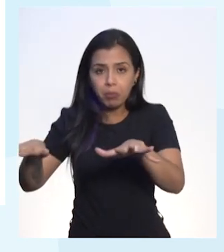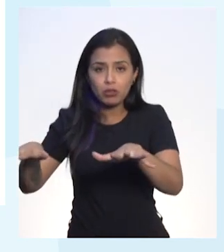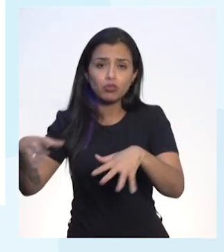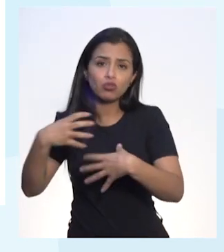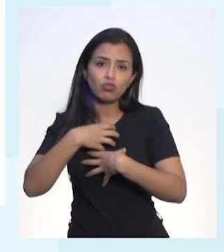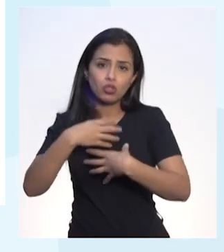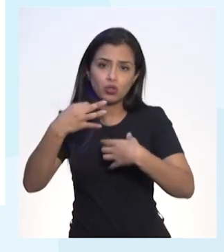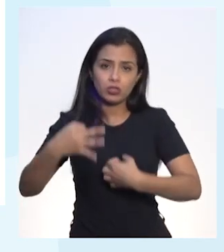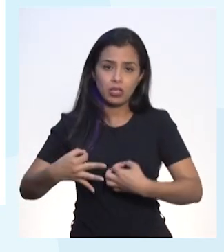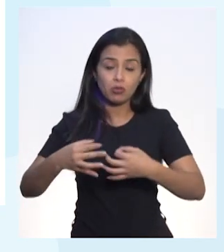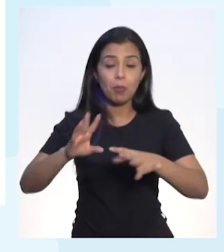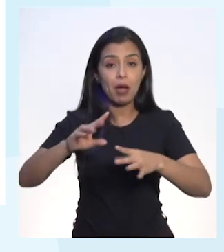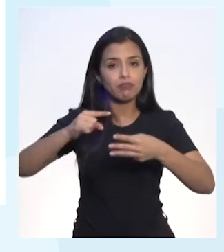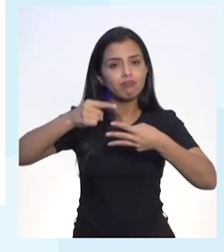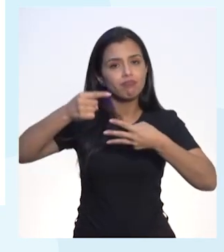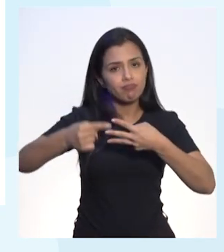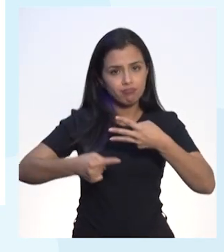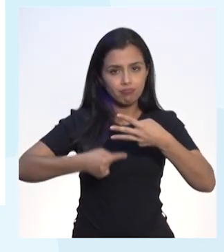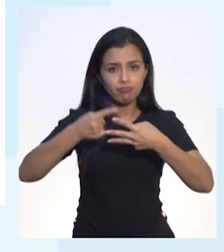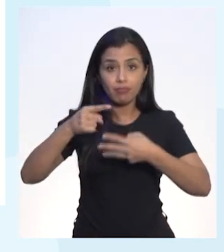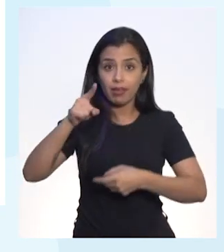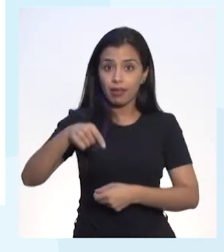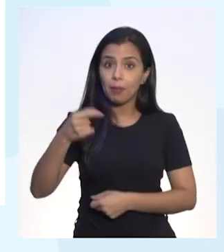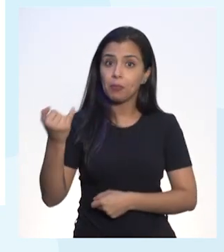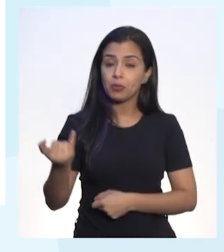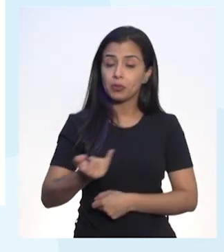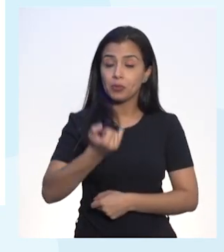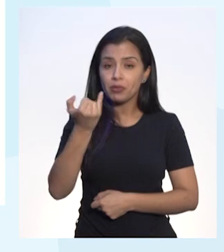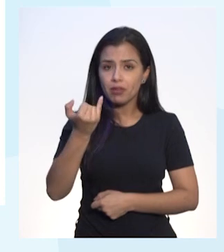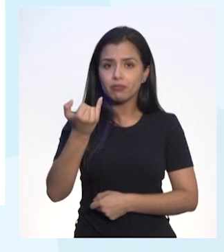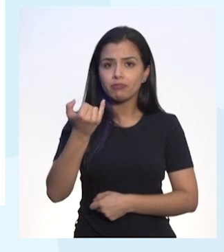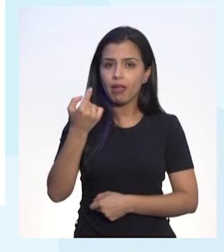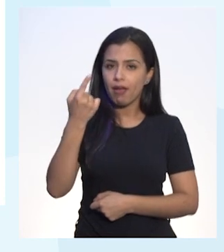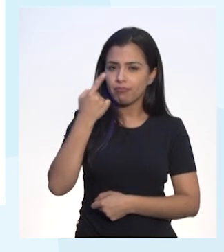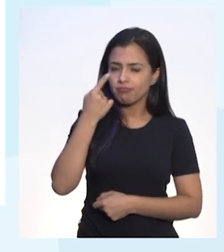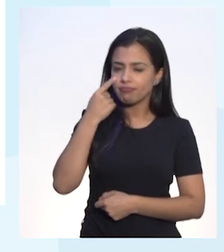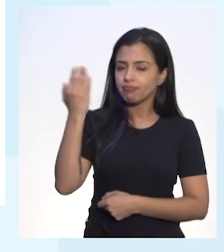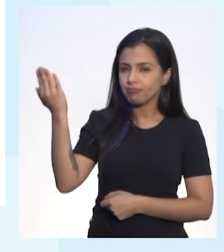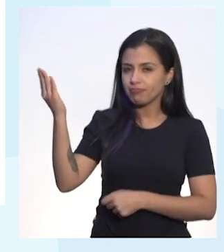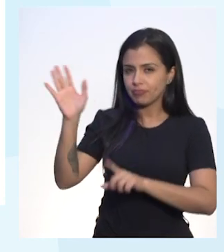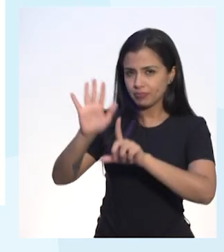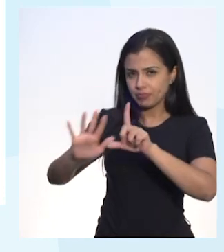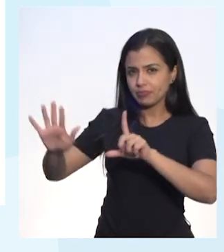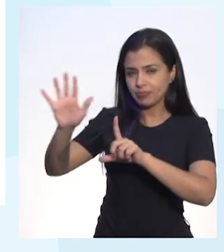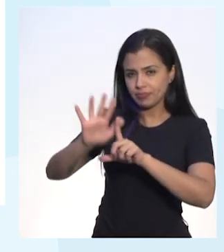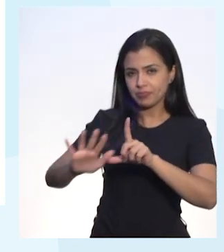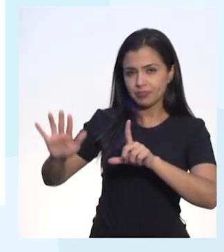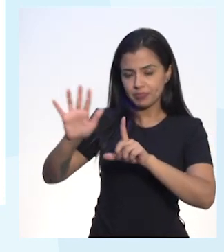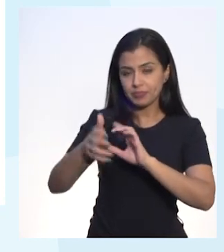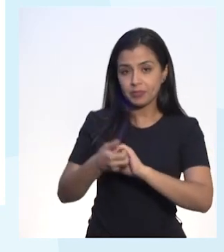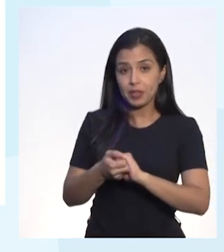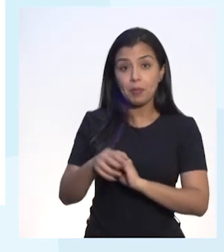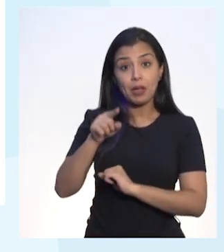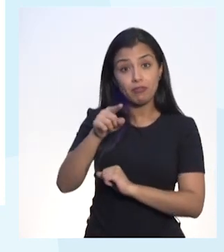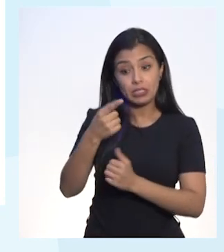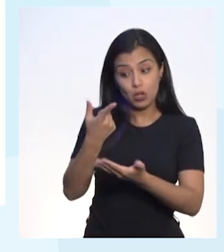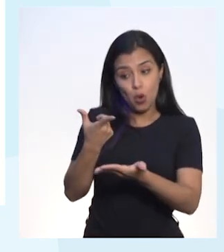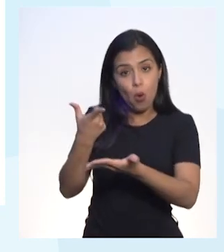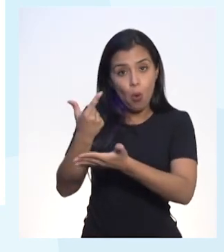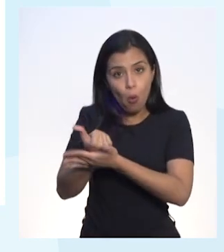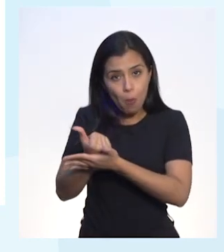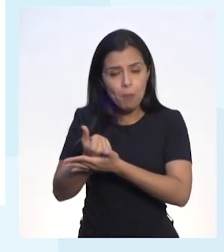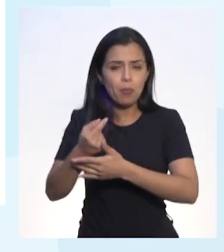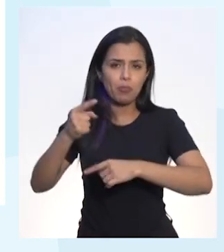ciclo, né, que é muito importante a gente retratar, de você comprar esse produto,